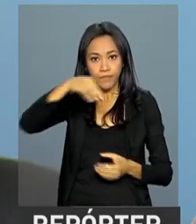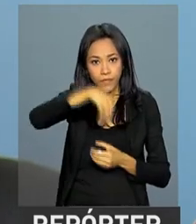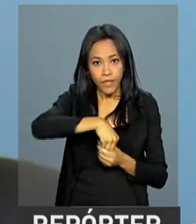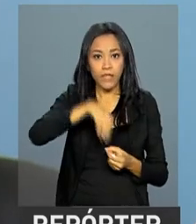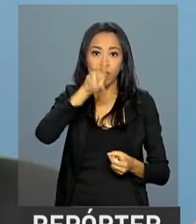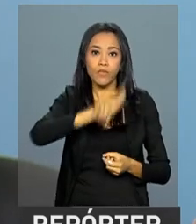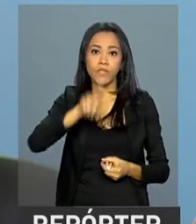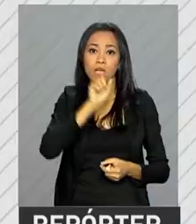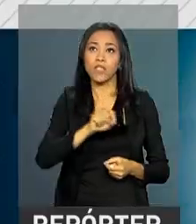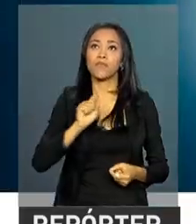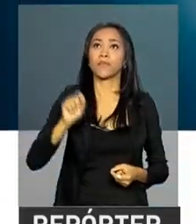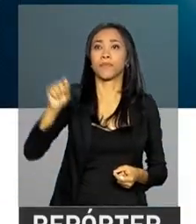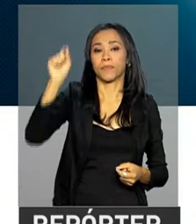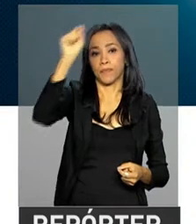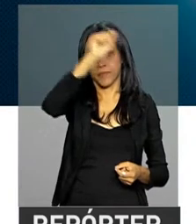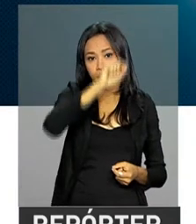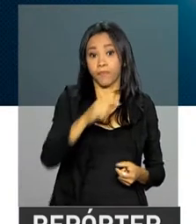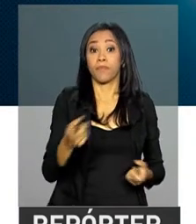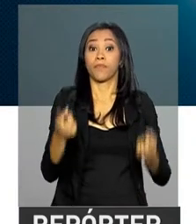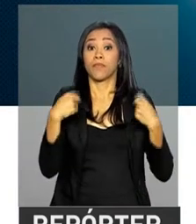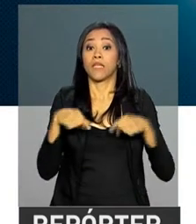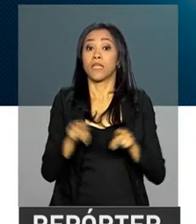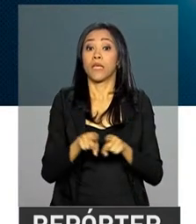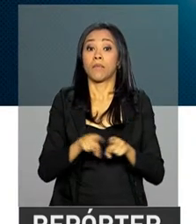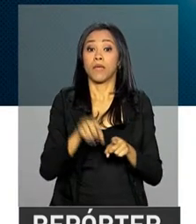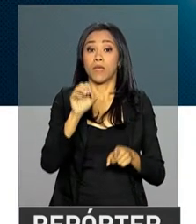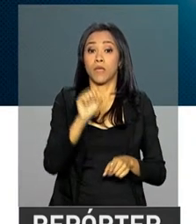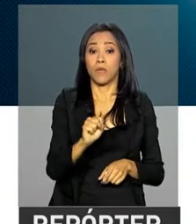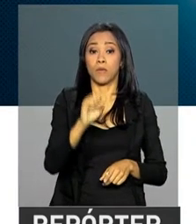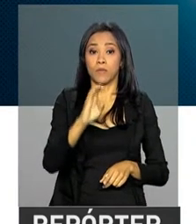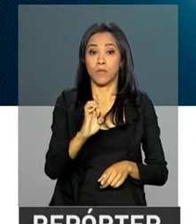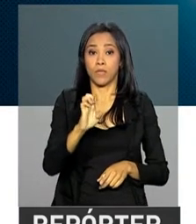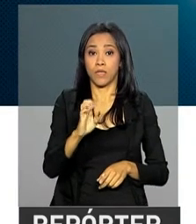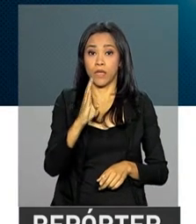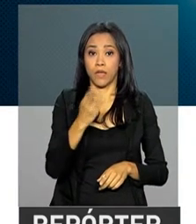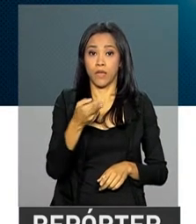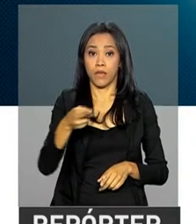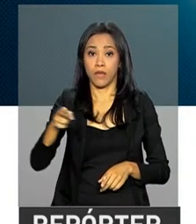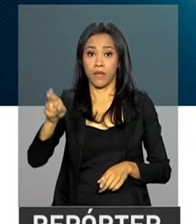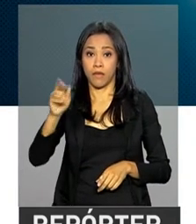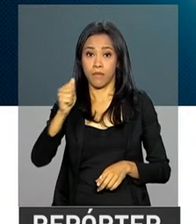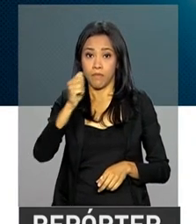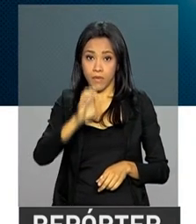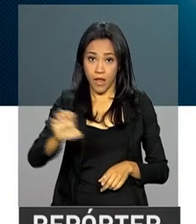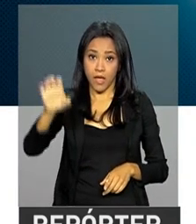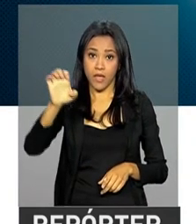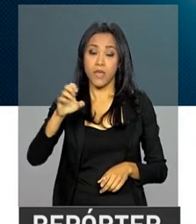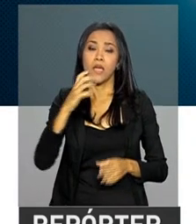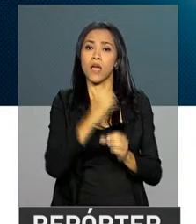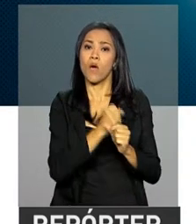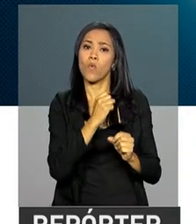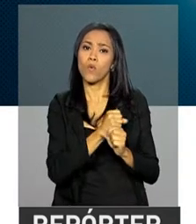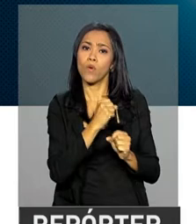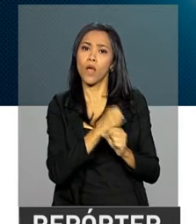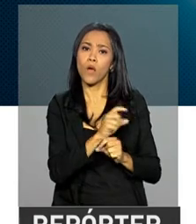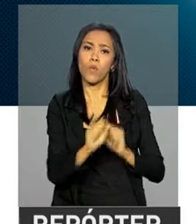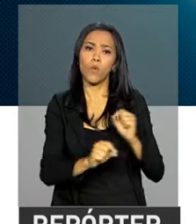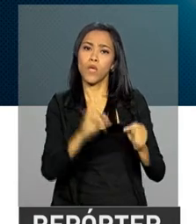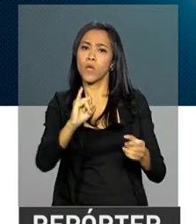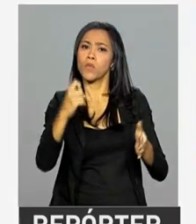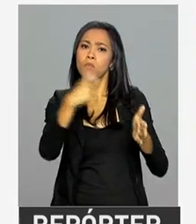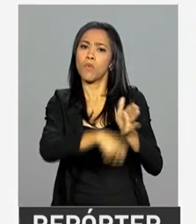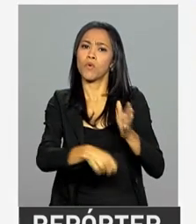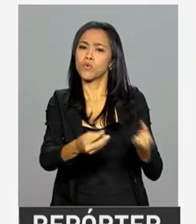nosso país o sebrae também criou um simulador para calcular a tributação das micro e pequenas empresas no simples